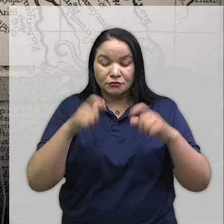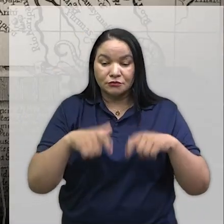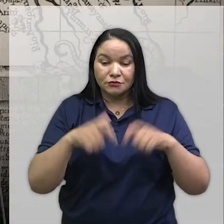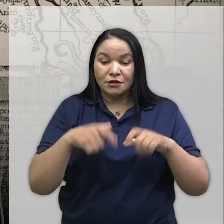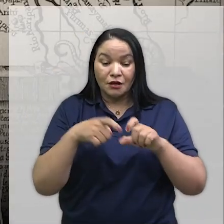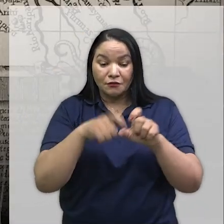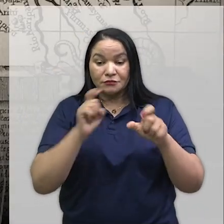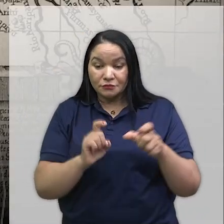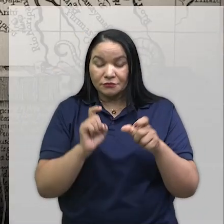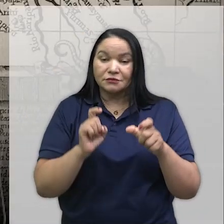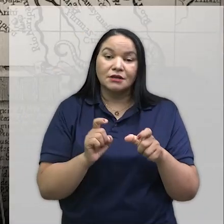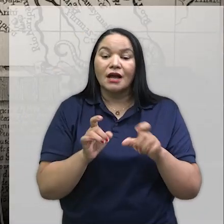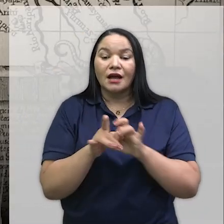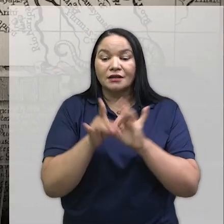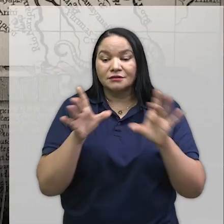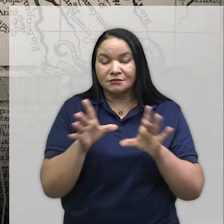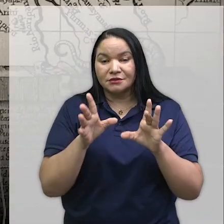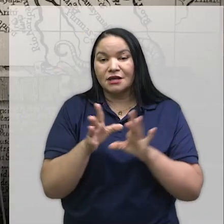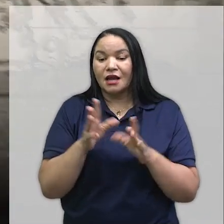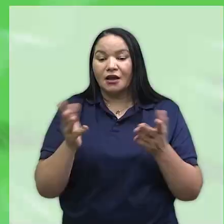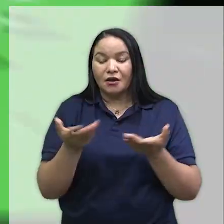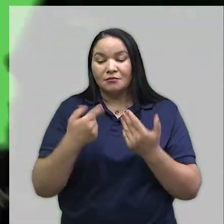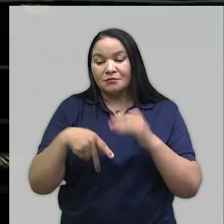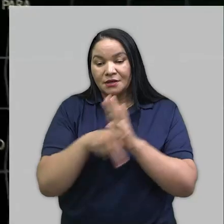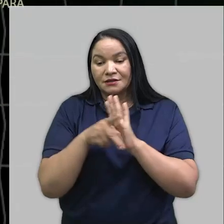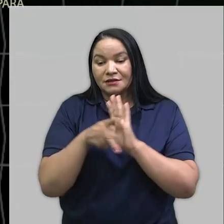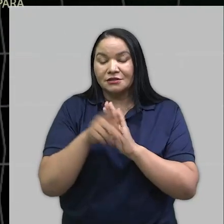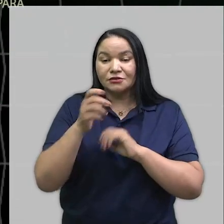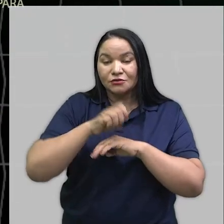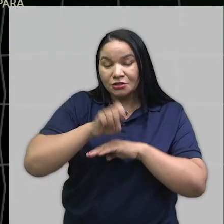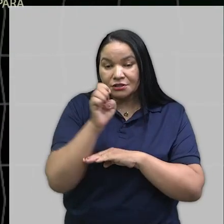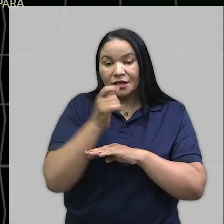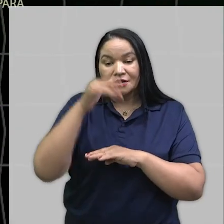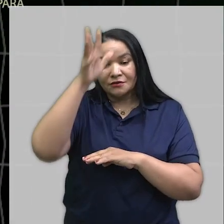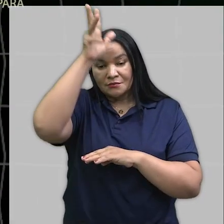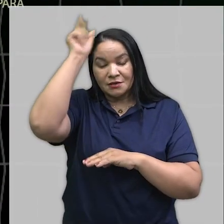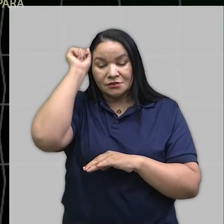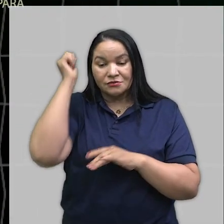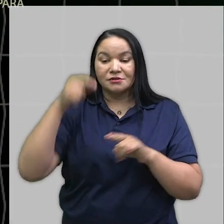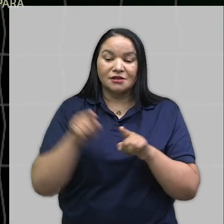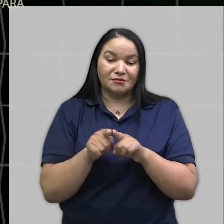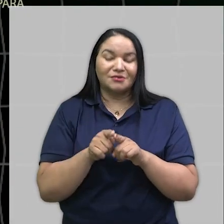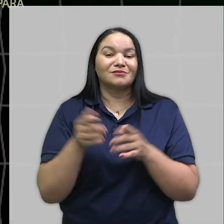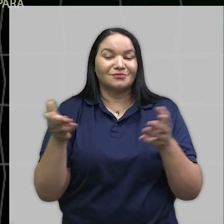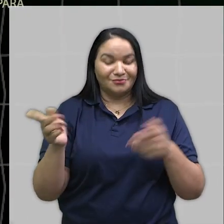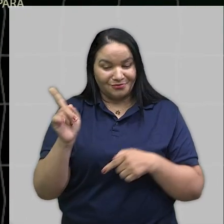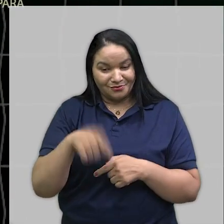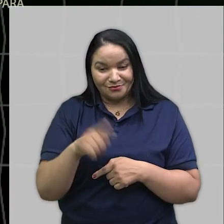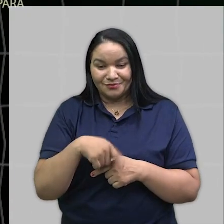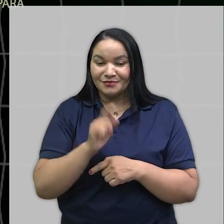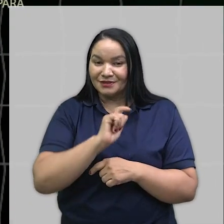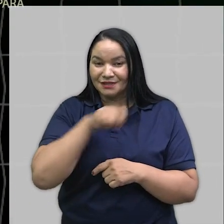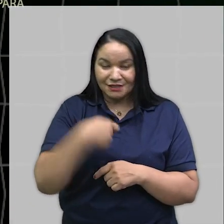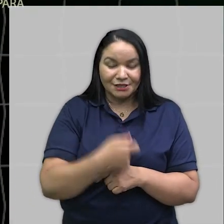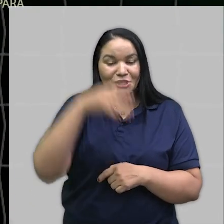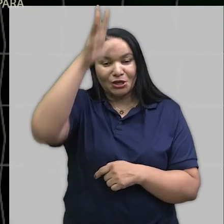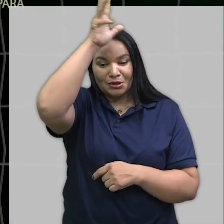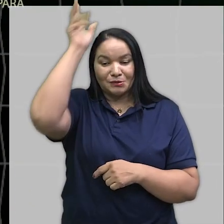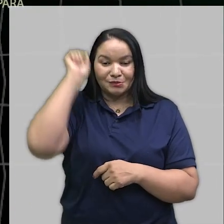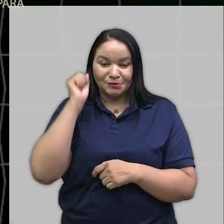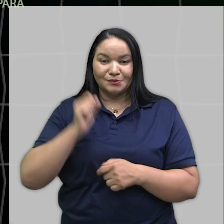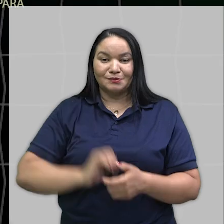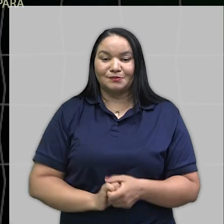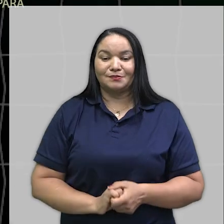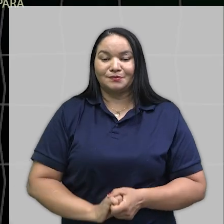emancipar e se tornar a província do Amazonas e, posteriormente, o nosso grandioso estado do